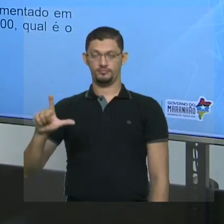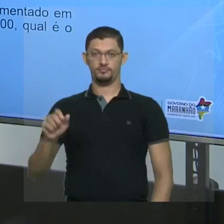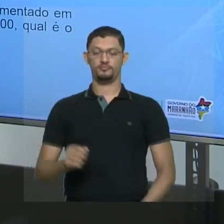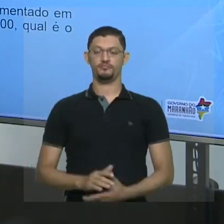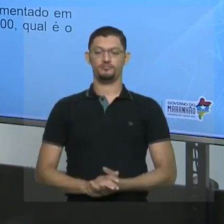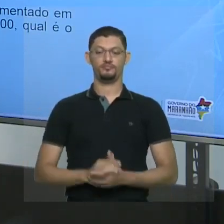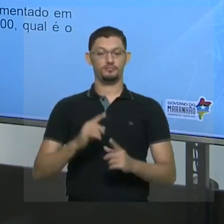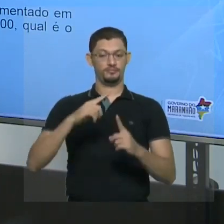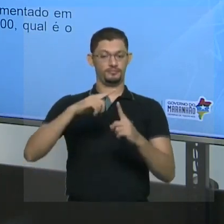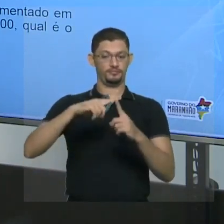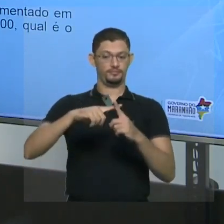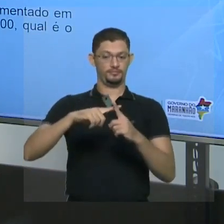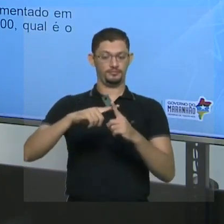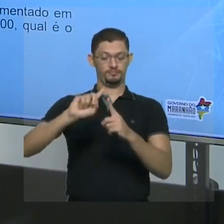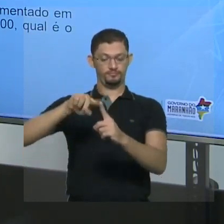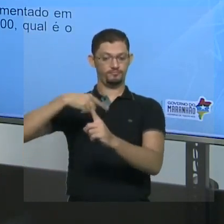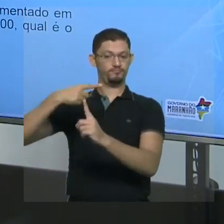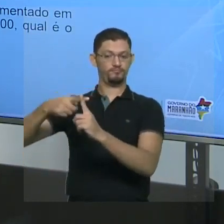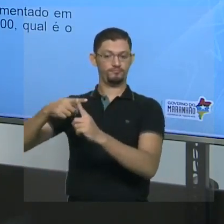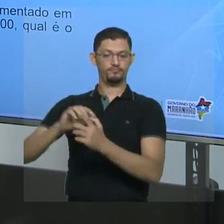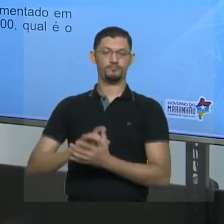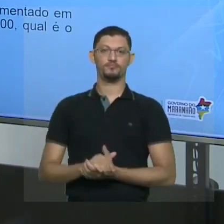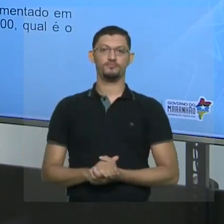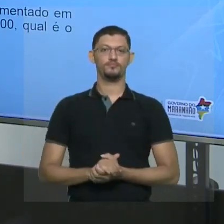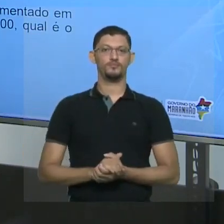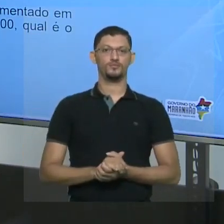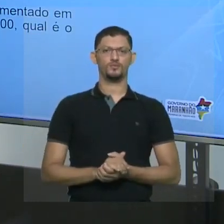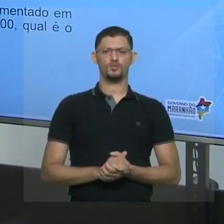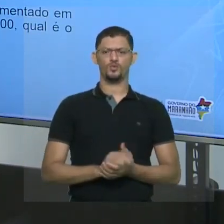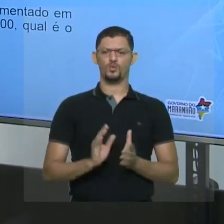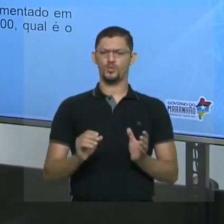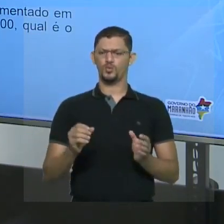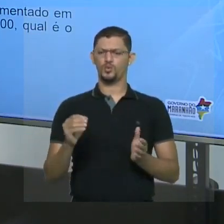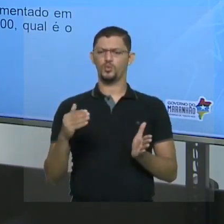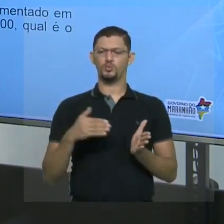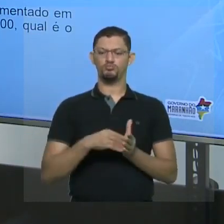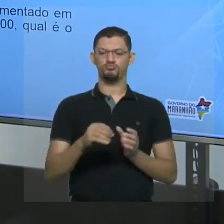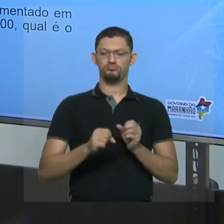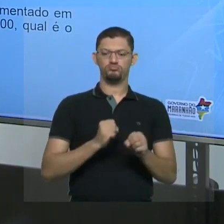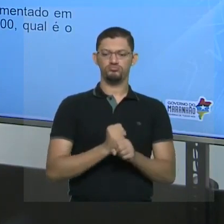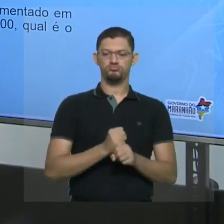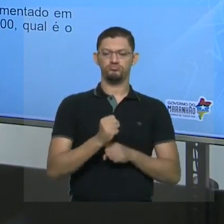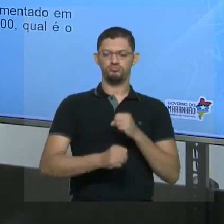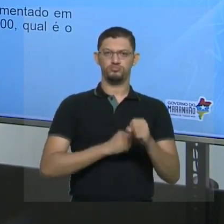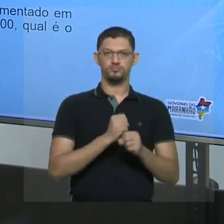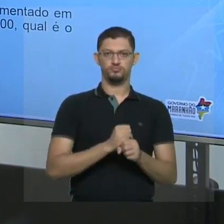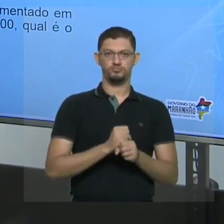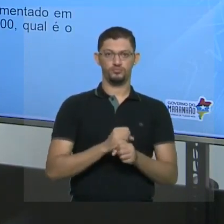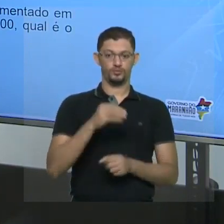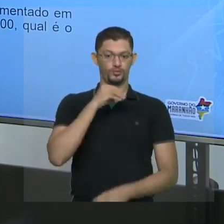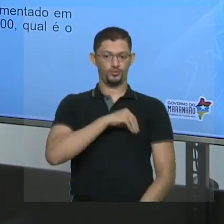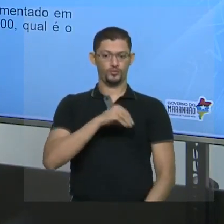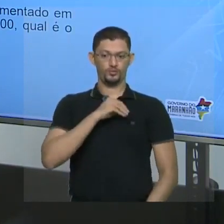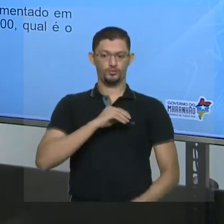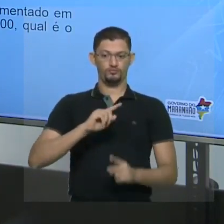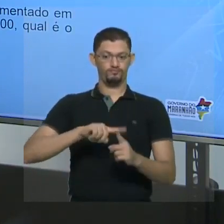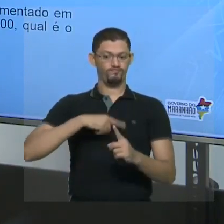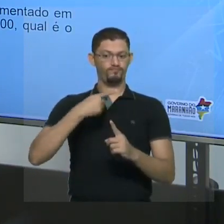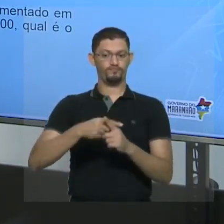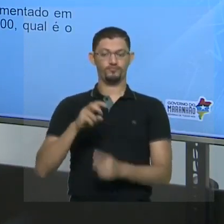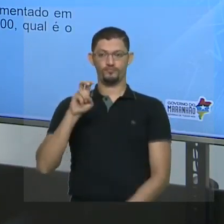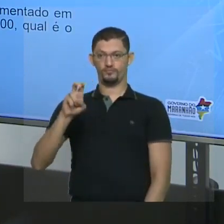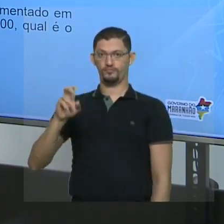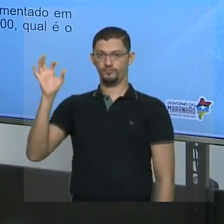aí, por exemplo, eu tenho aqui, no último ano, o salário de João foi aumentado em 5%. Sabendo